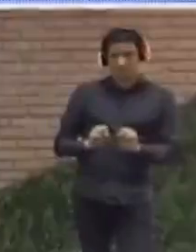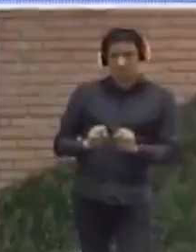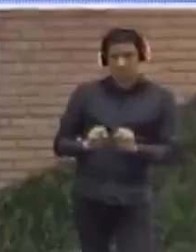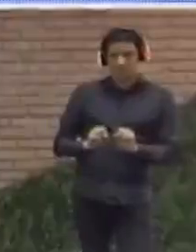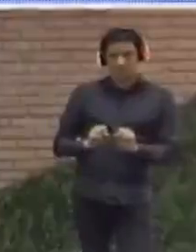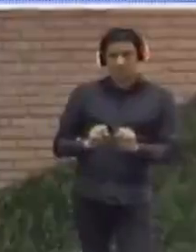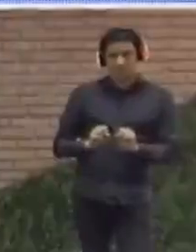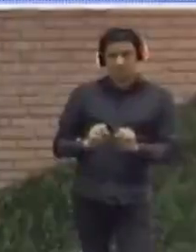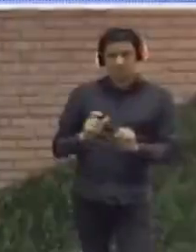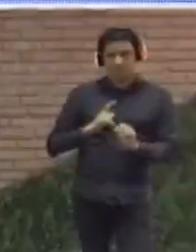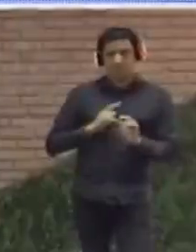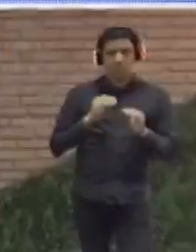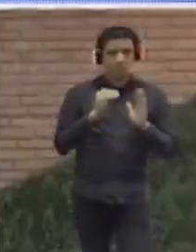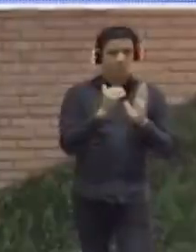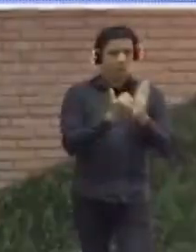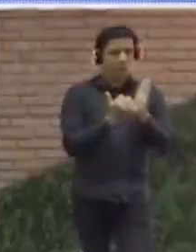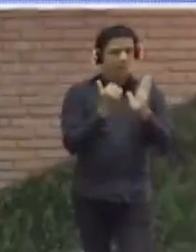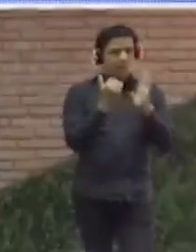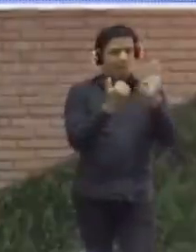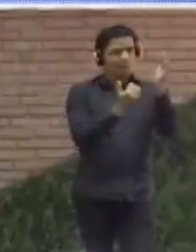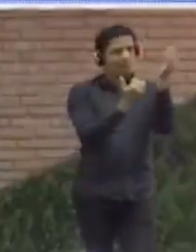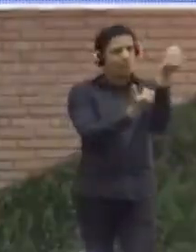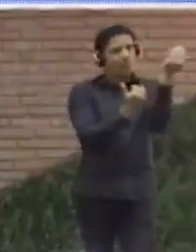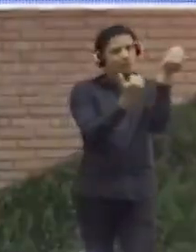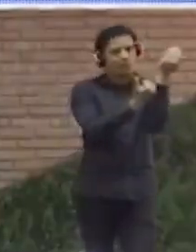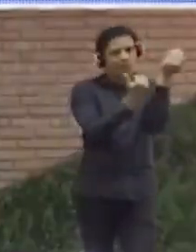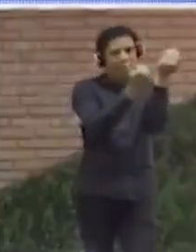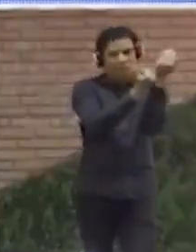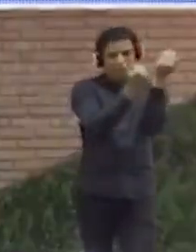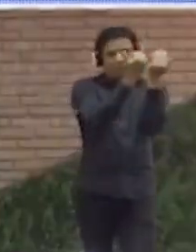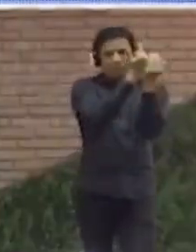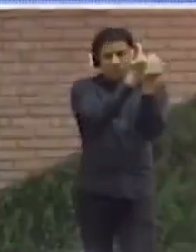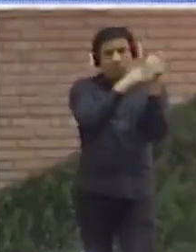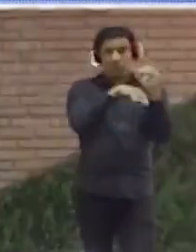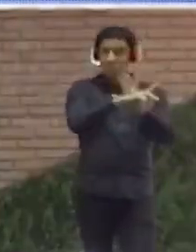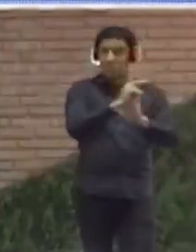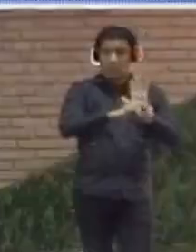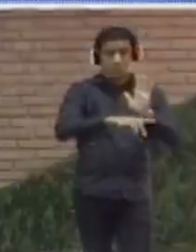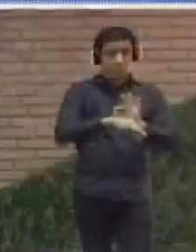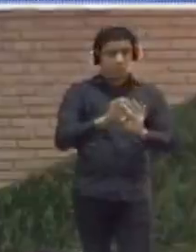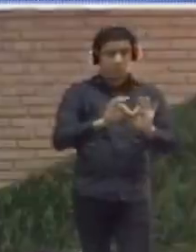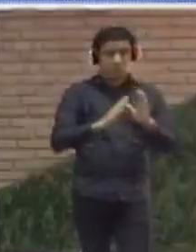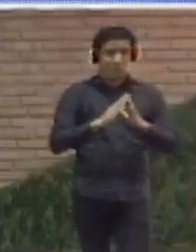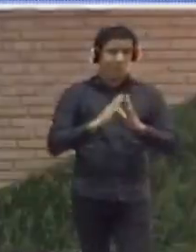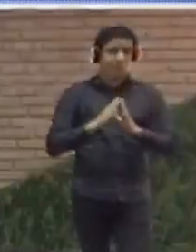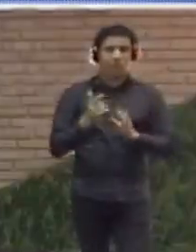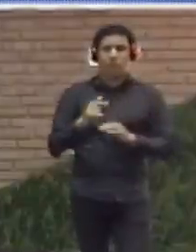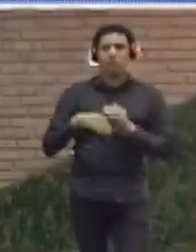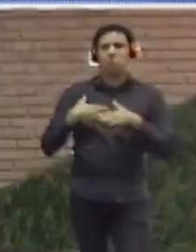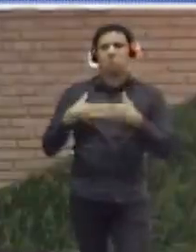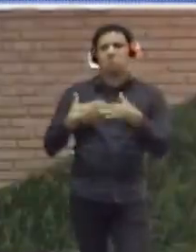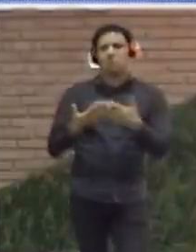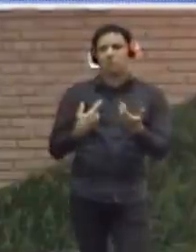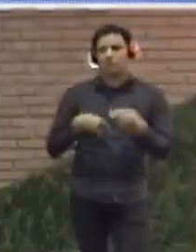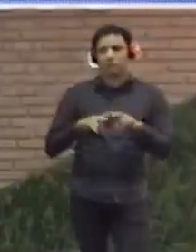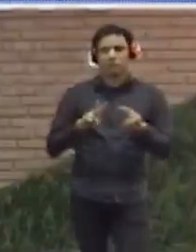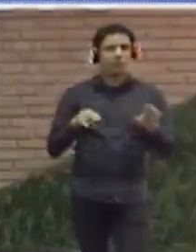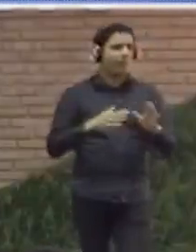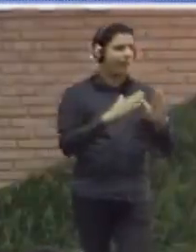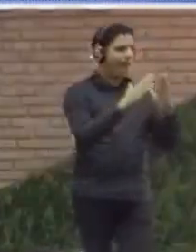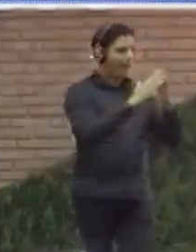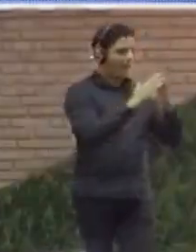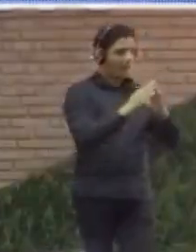andares, então ela continuou entregando, mas a gente não trabalha mais com projeto residencial, então a gente não tem nenhum desenvolvimento em termos de chegar com a